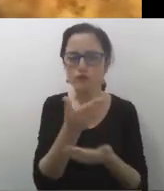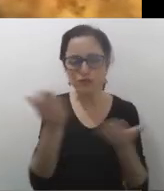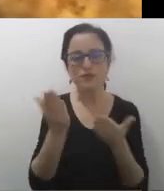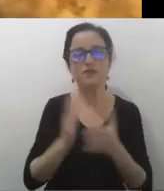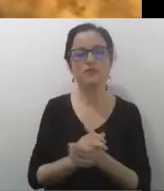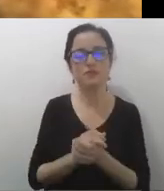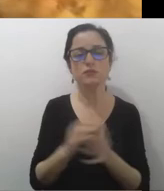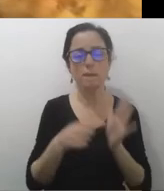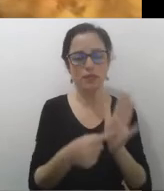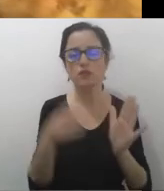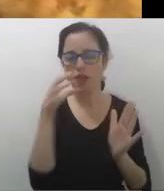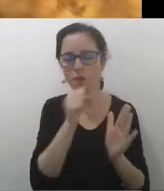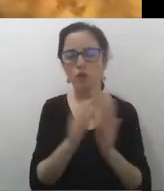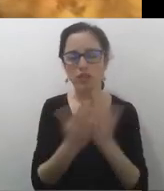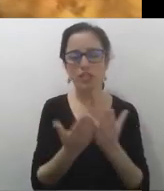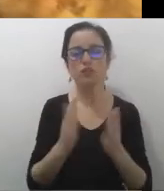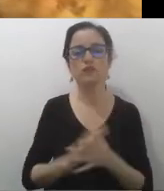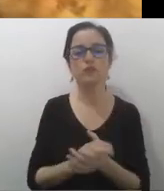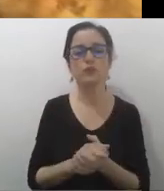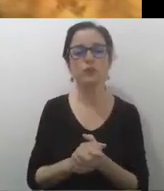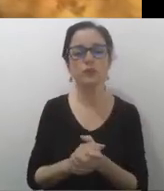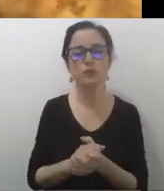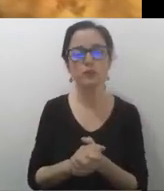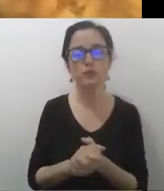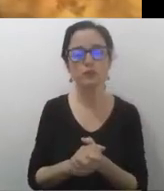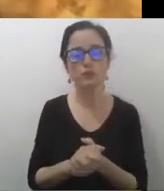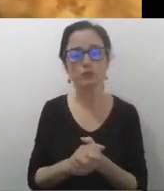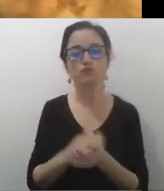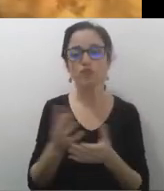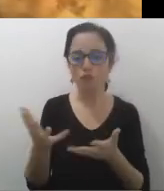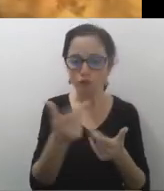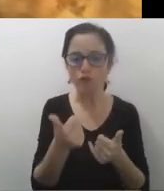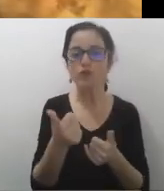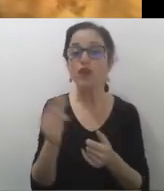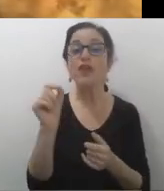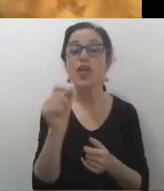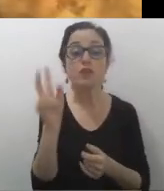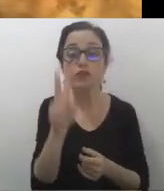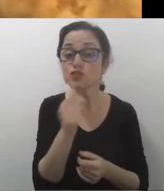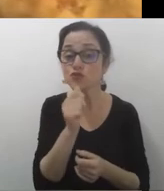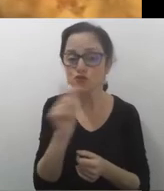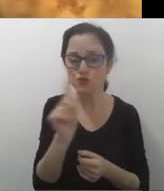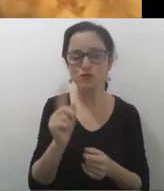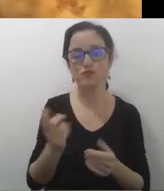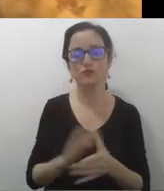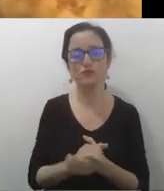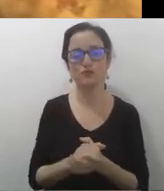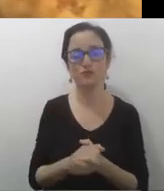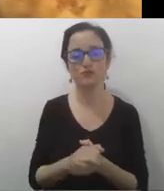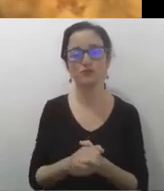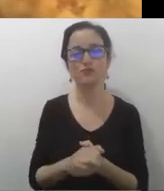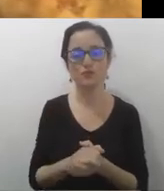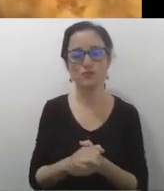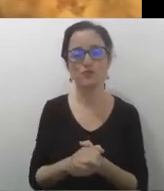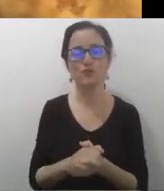bom, fica o convite. Eu vou mostrar rapidamente o livro e fica o convite para vocês, para quem ainda